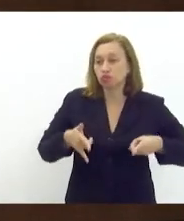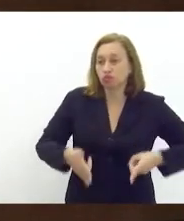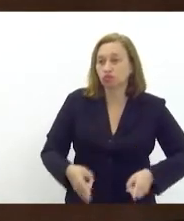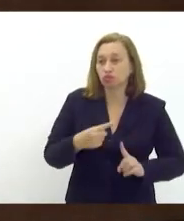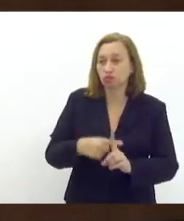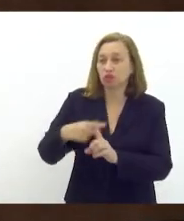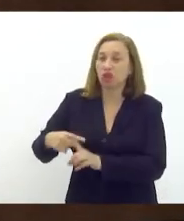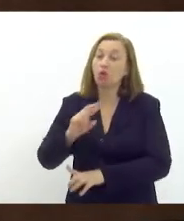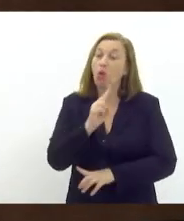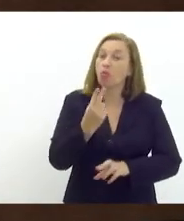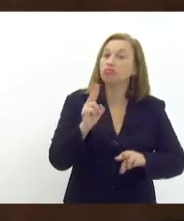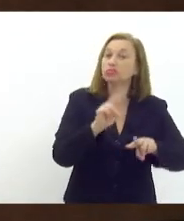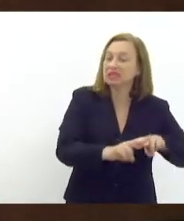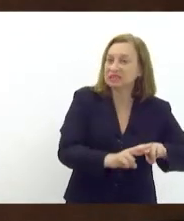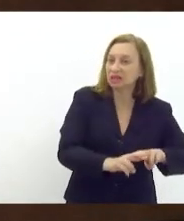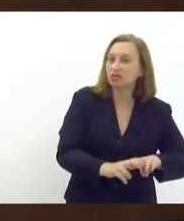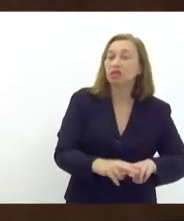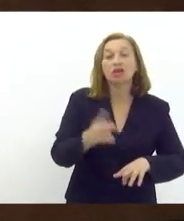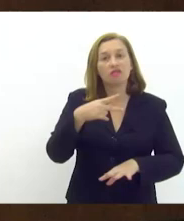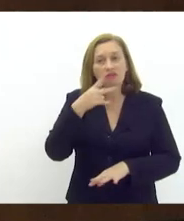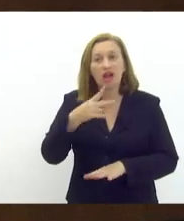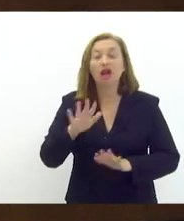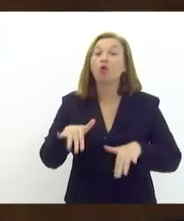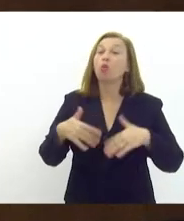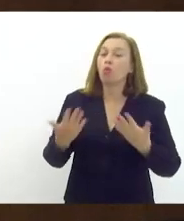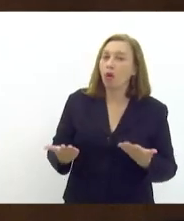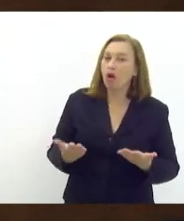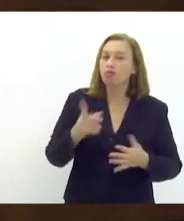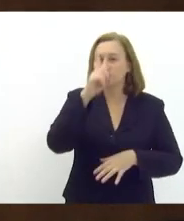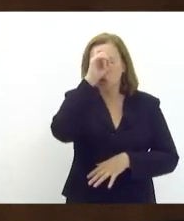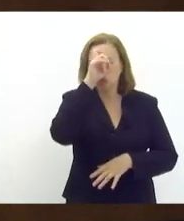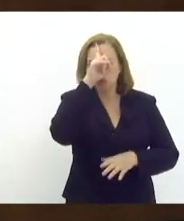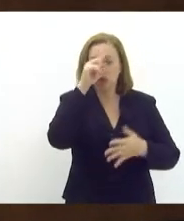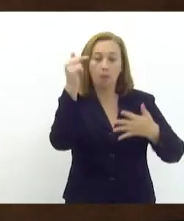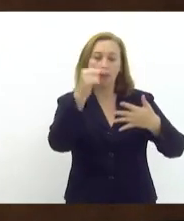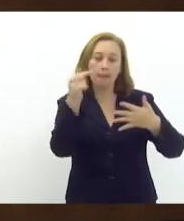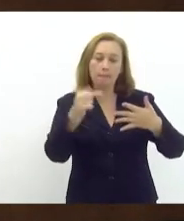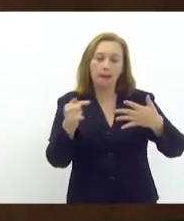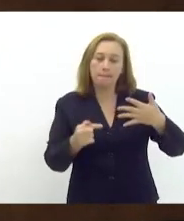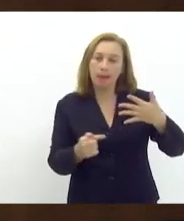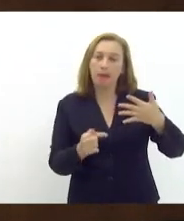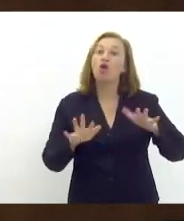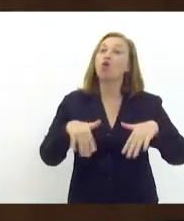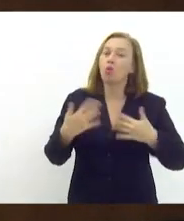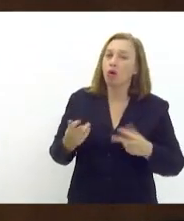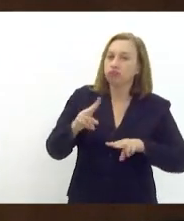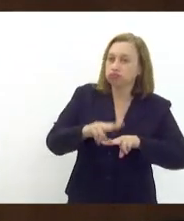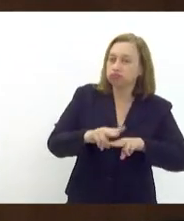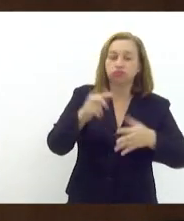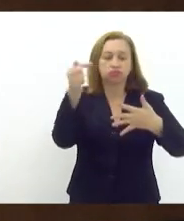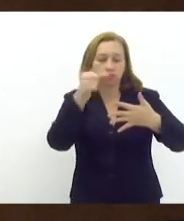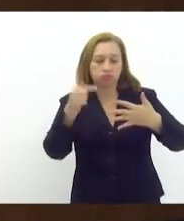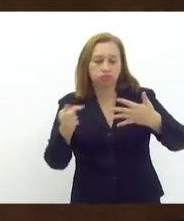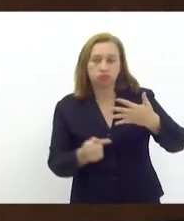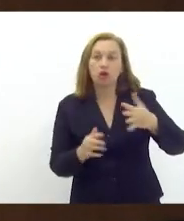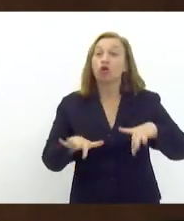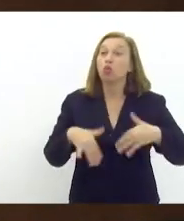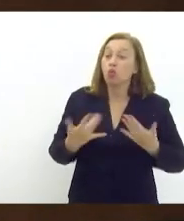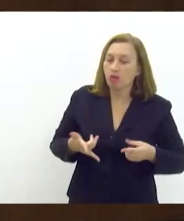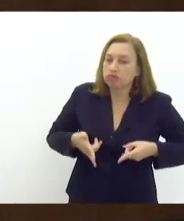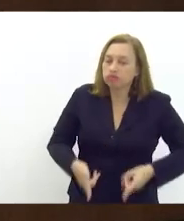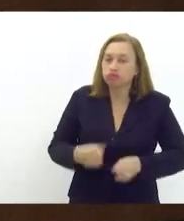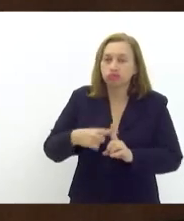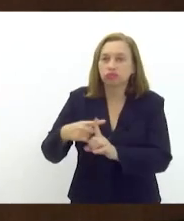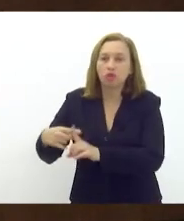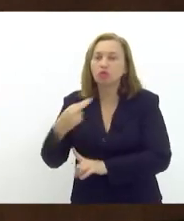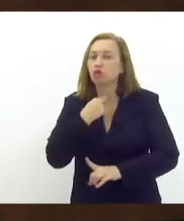prisões mencionaram quais eram os hospitais quais eram as prisões e quais eram os cemitérios